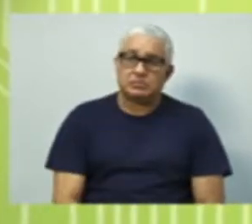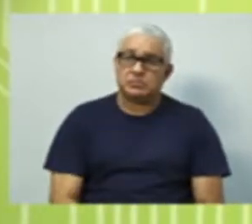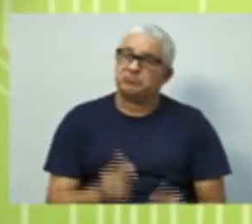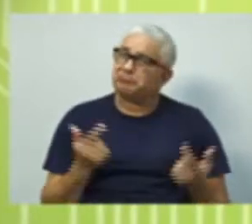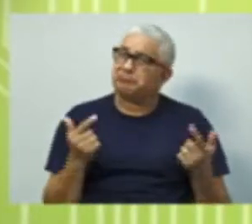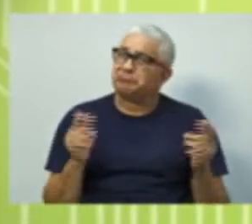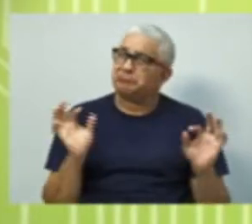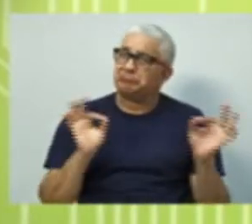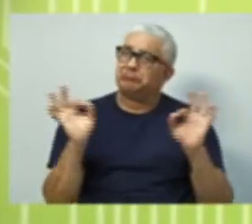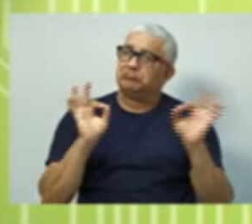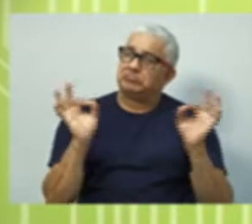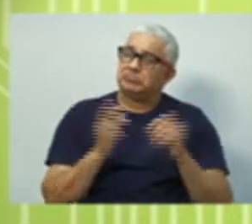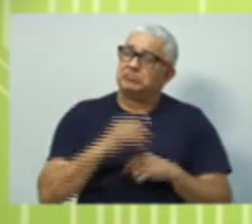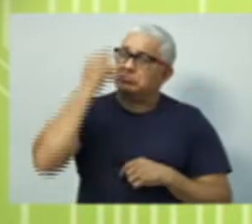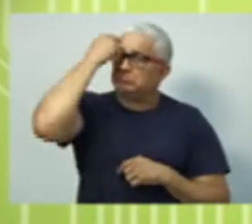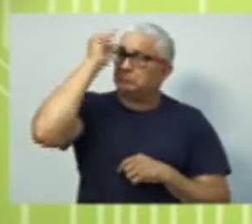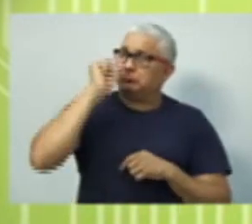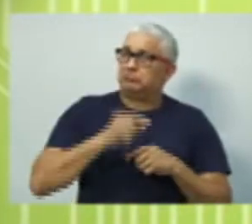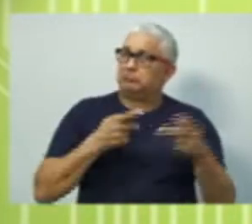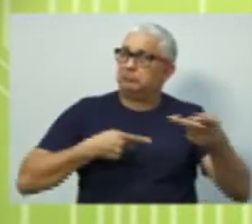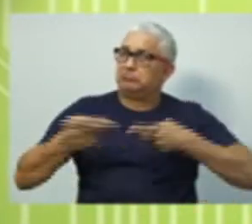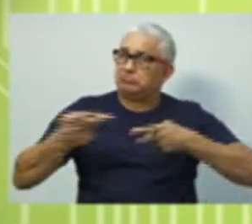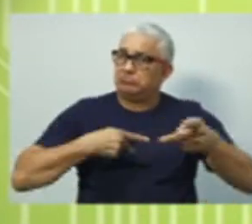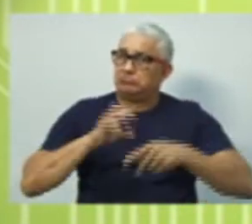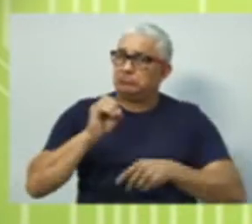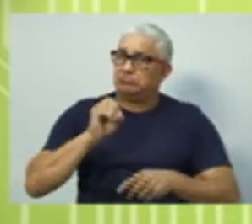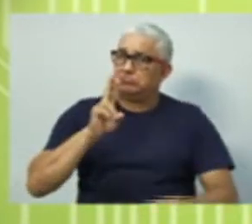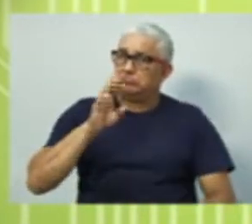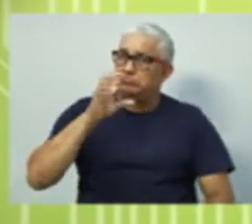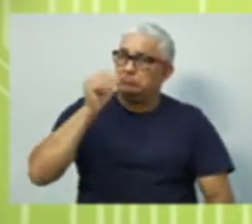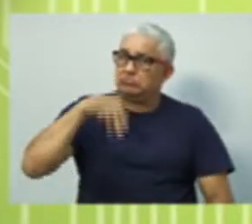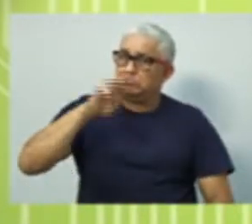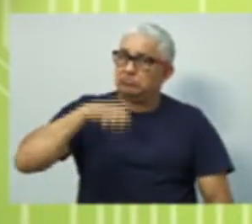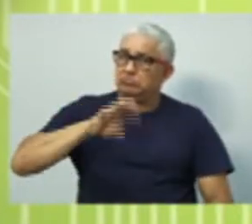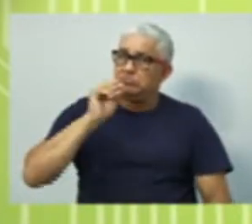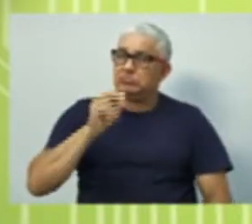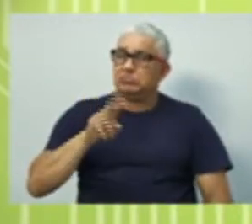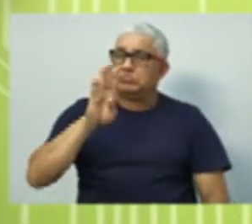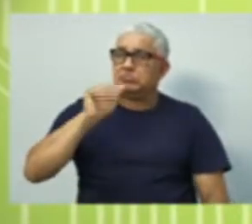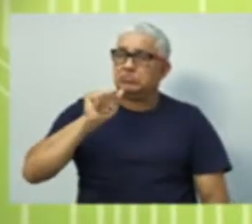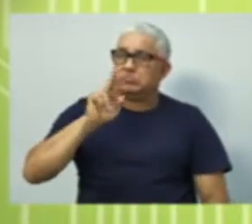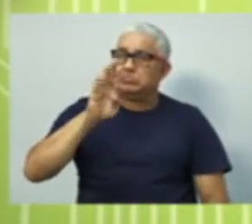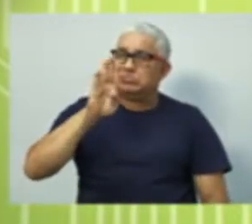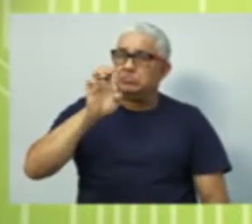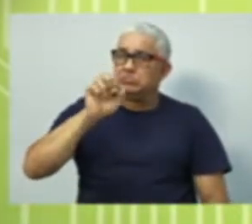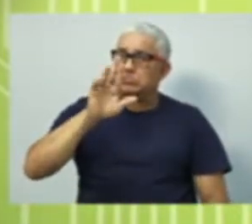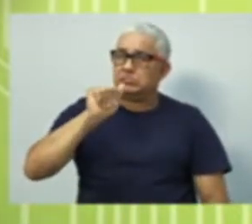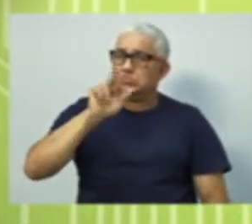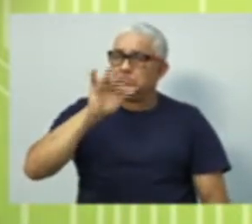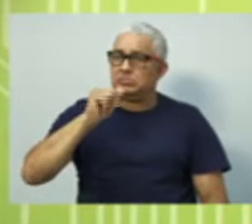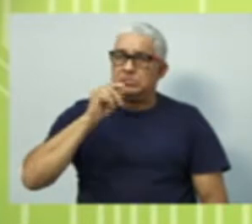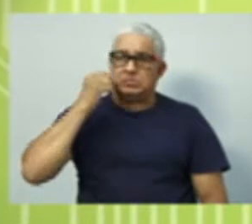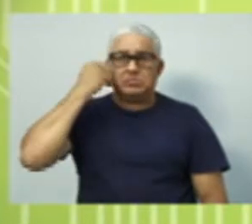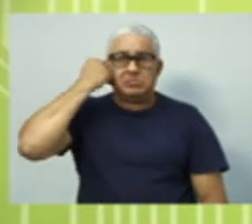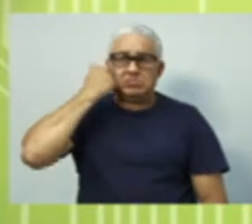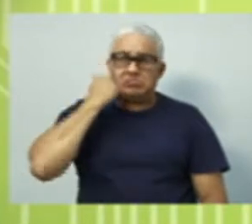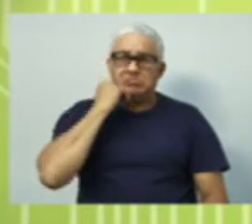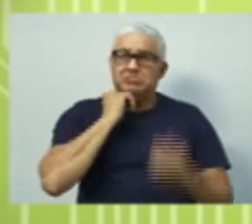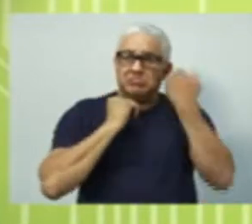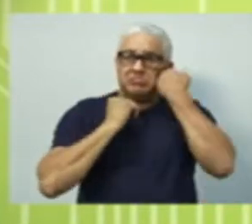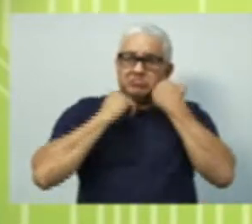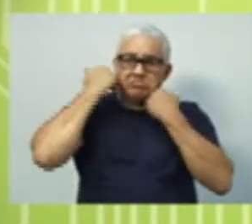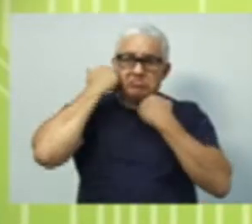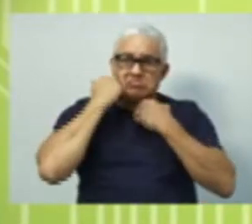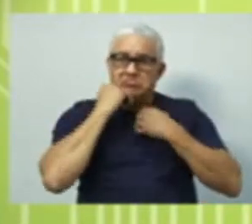algo que se pense em planejamento ou orçamento numa barbearia. Vocês prestaram bem atenção quando